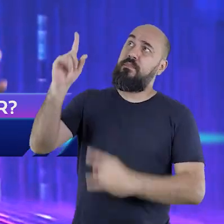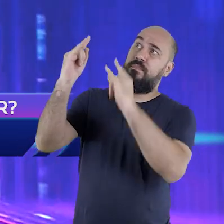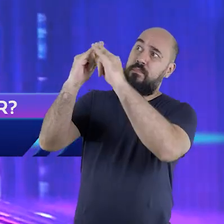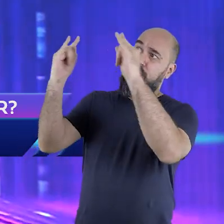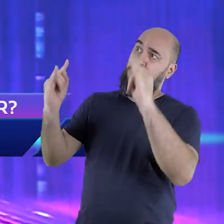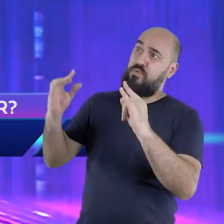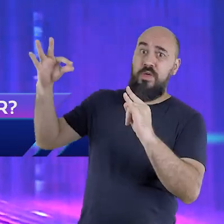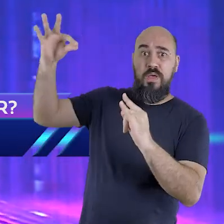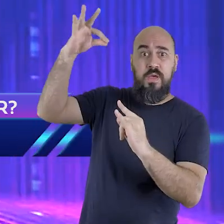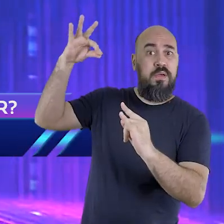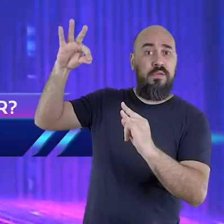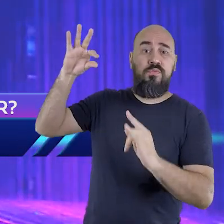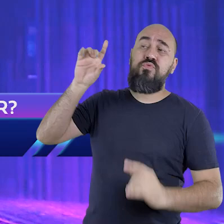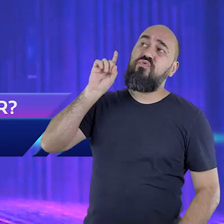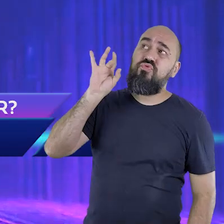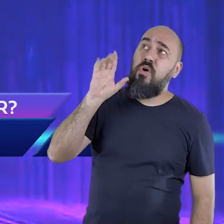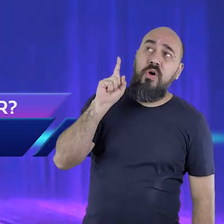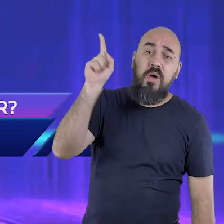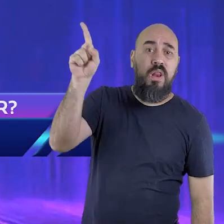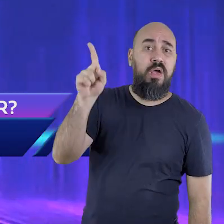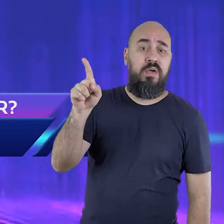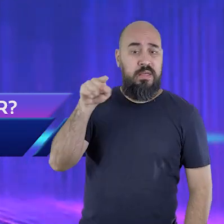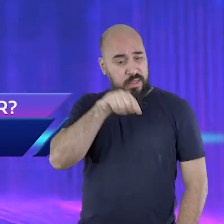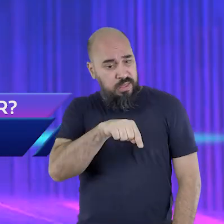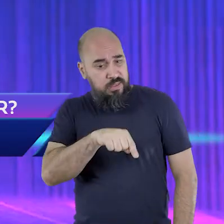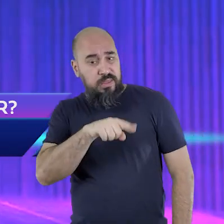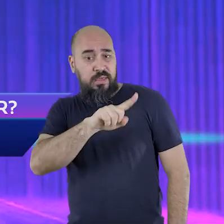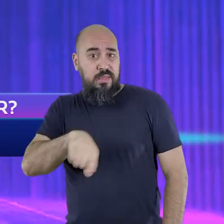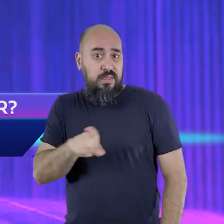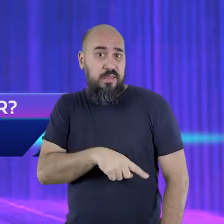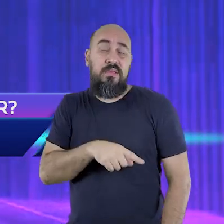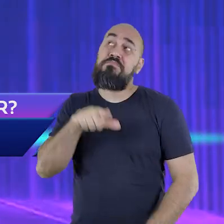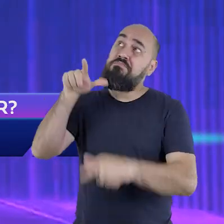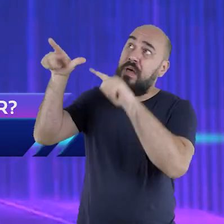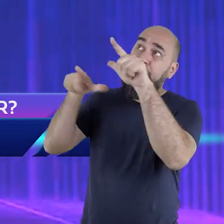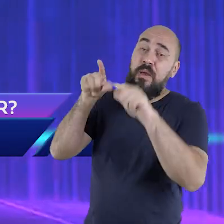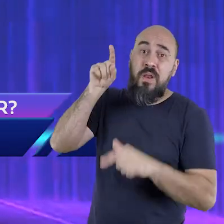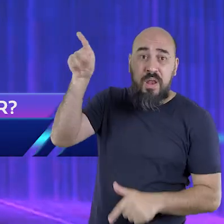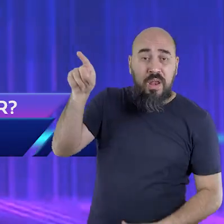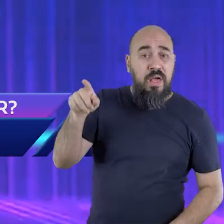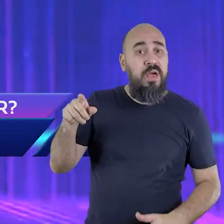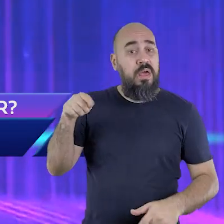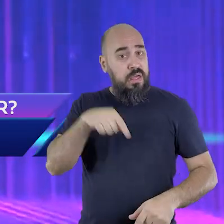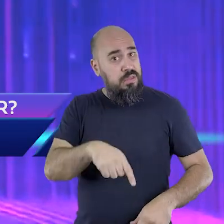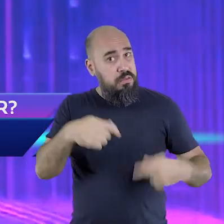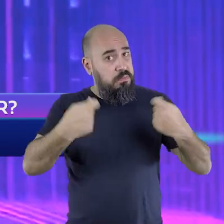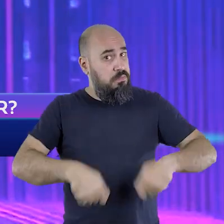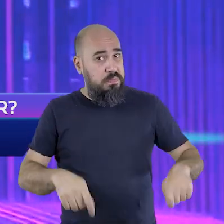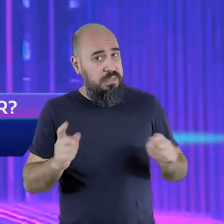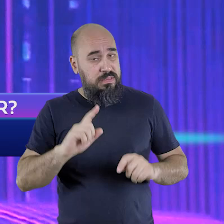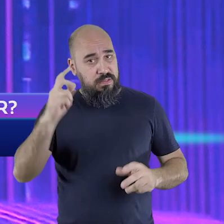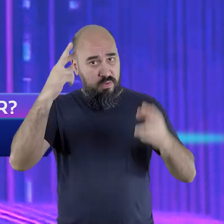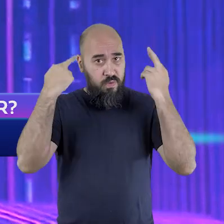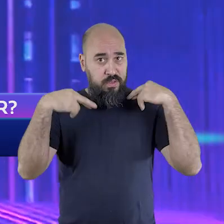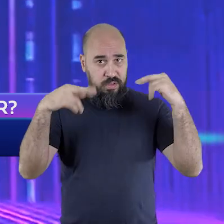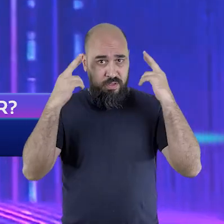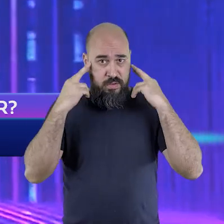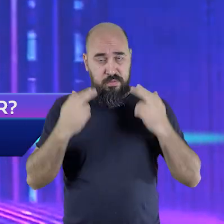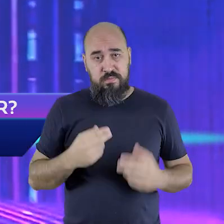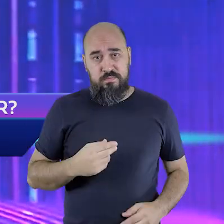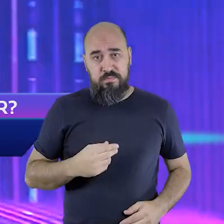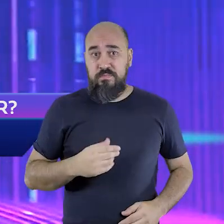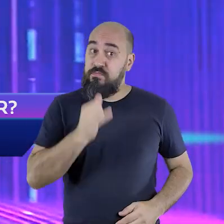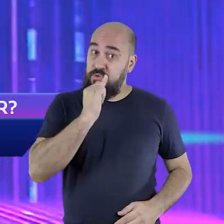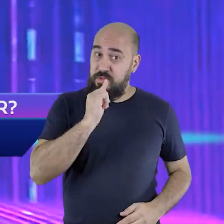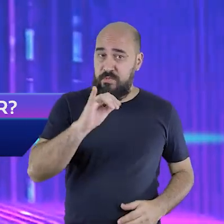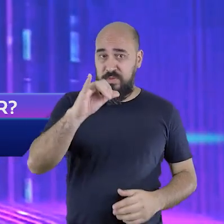de Daniel 8 e 9 revela as datas específicas da vida do Messias. Em Daniel